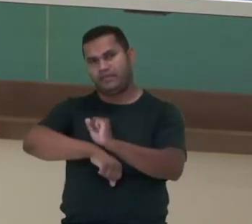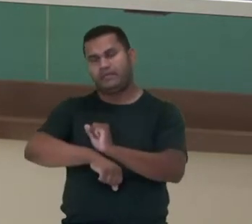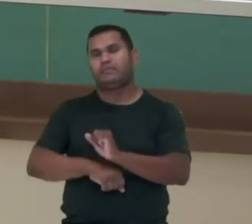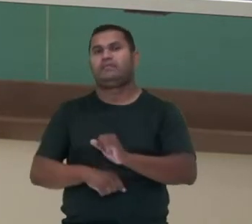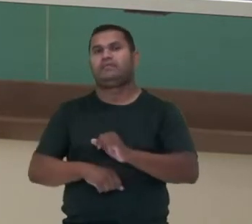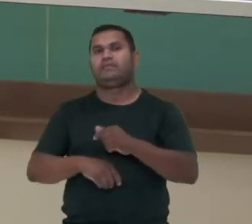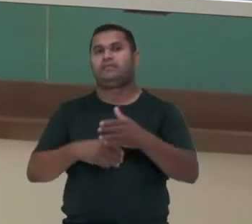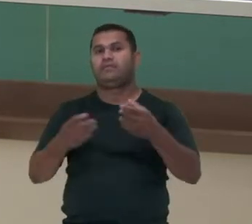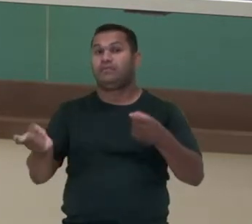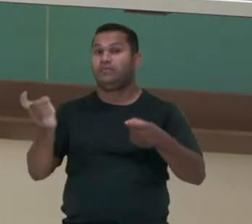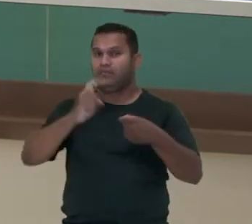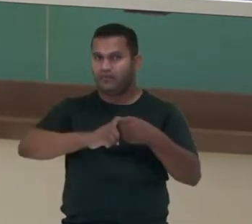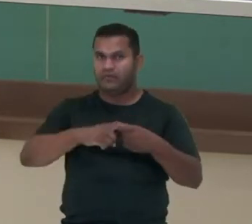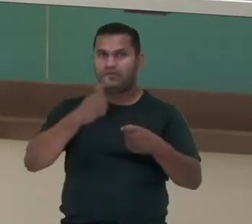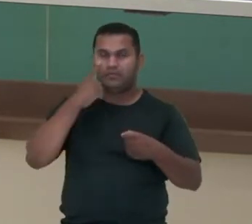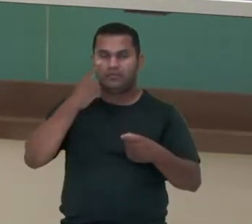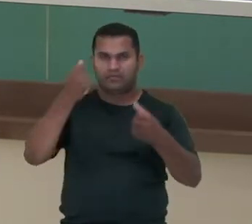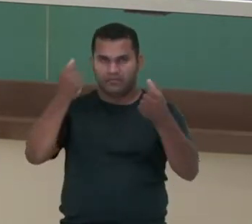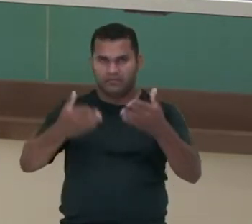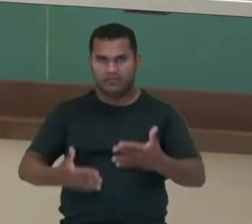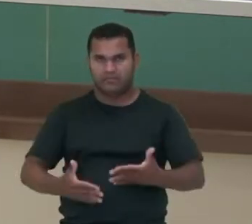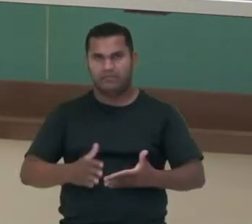e já retornamos.